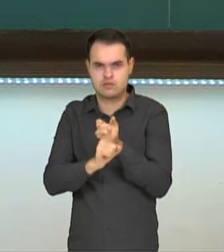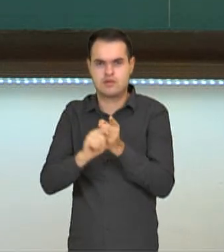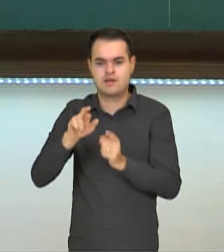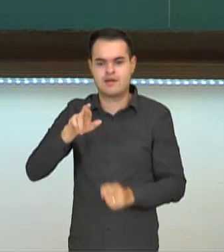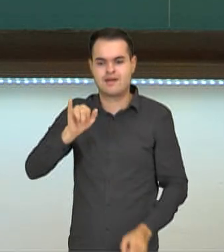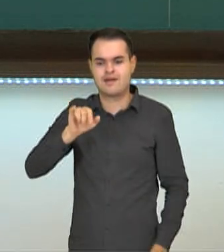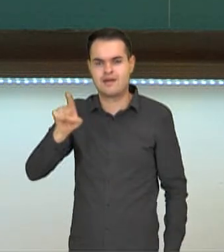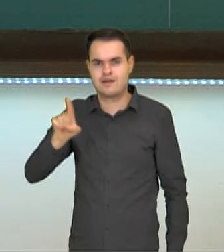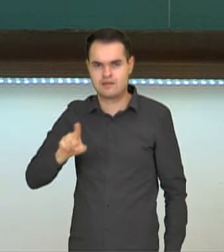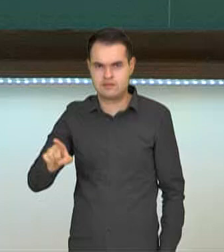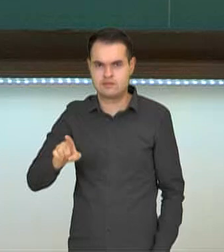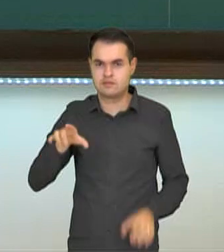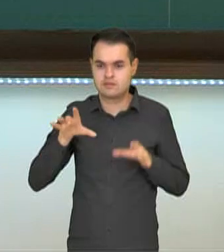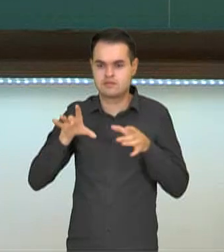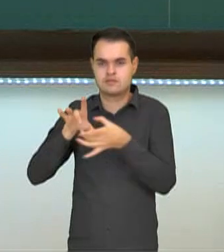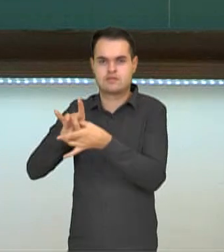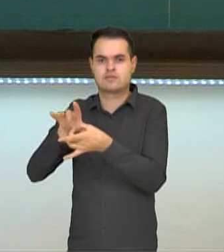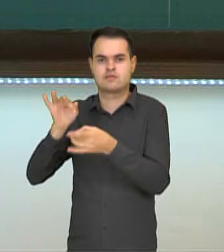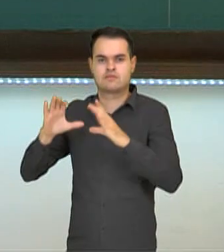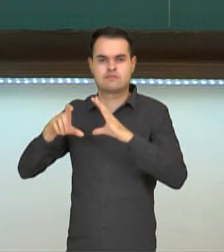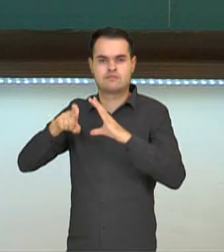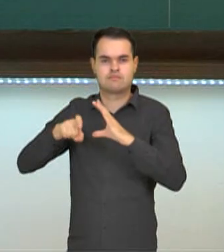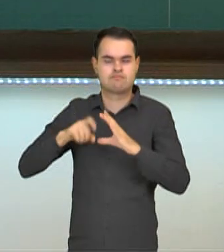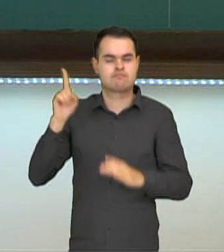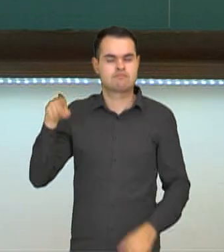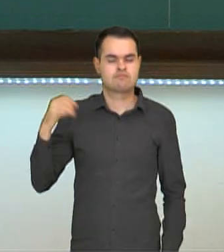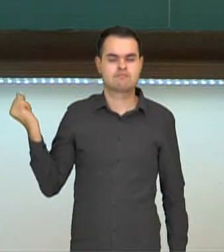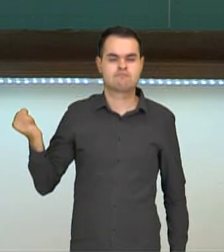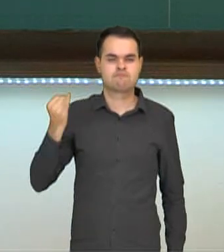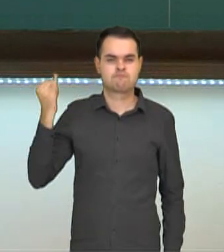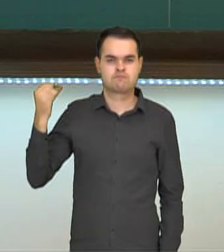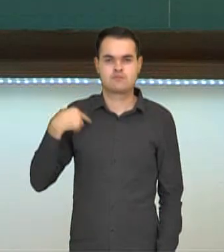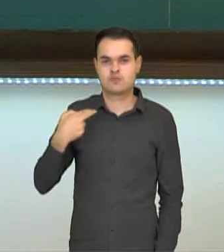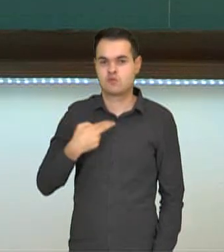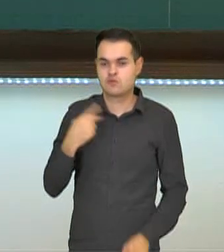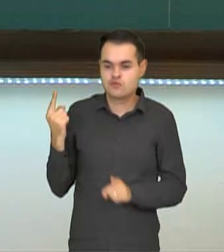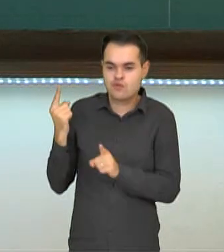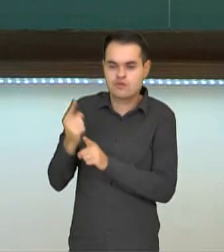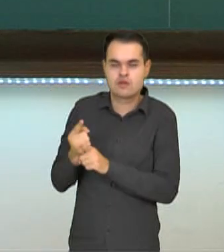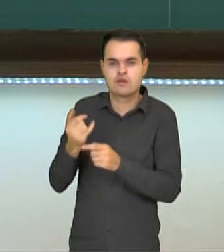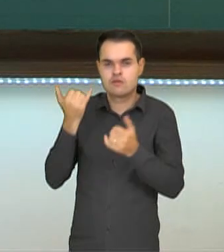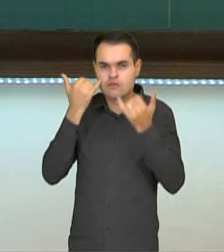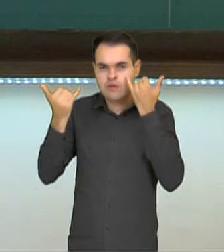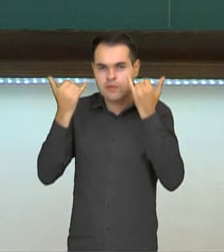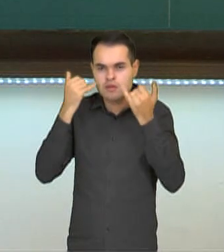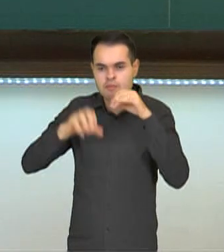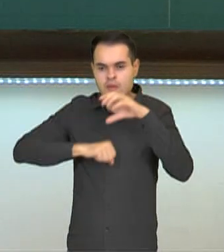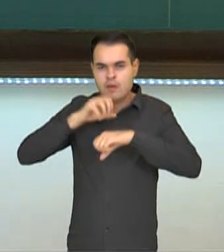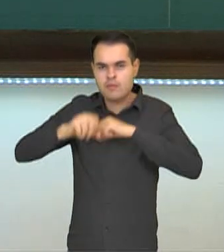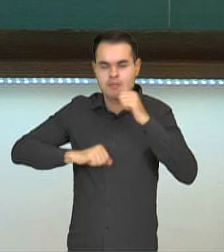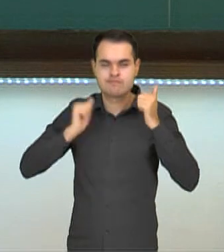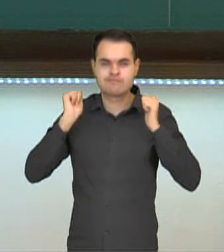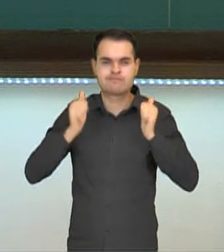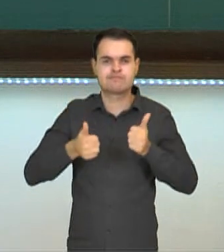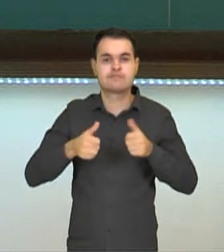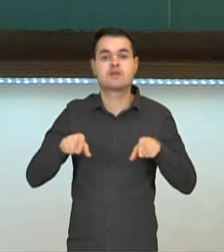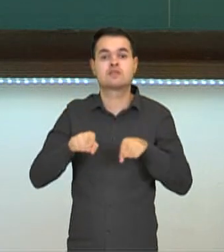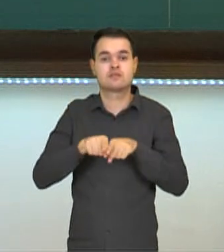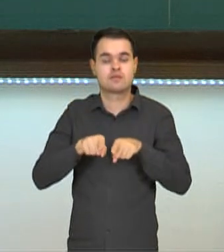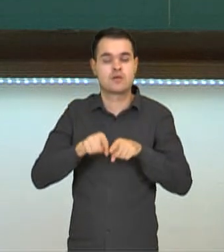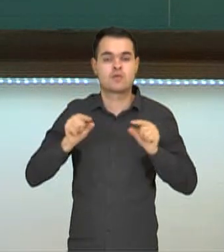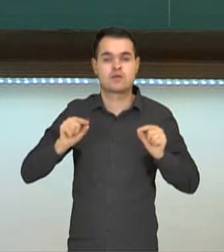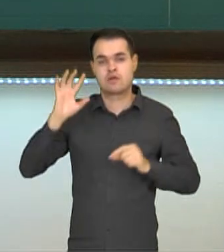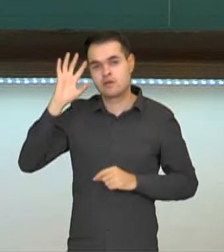dessa função, não é verdade? Isso foi bem importante para a gente localizar essas informações, beleza? E